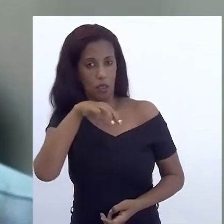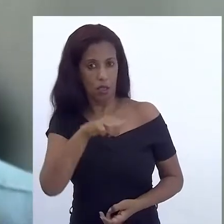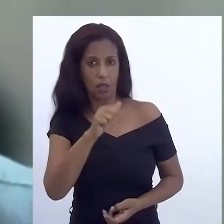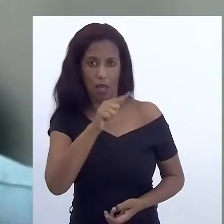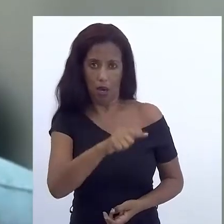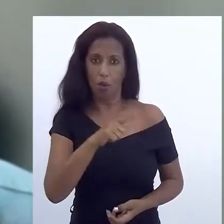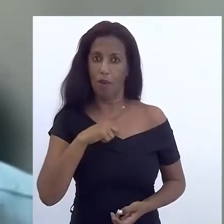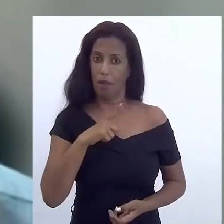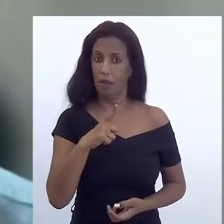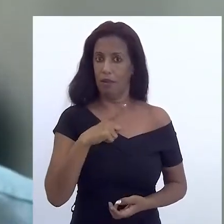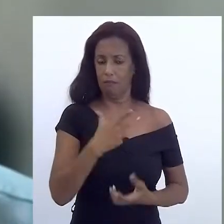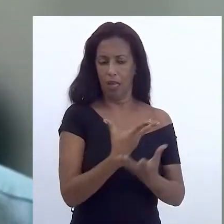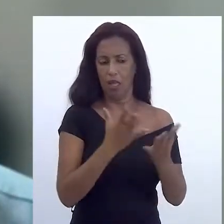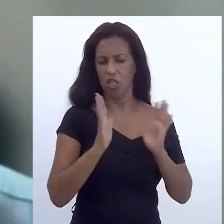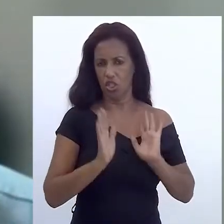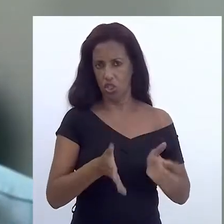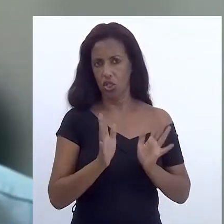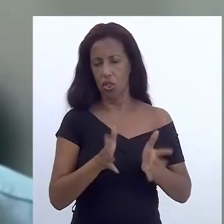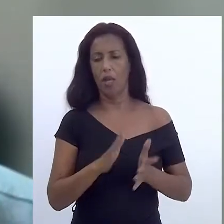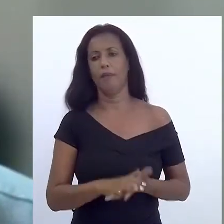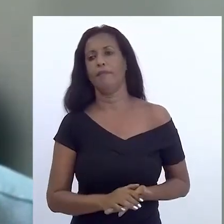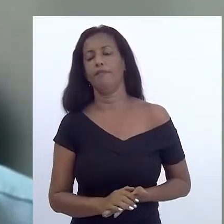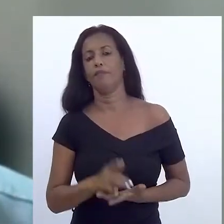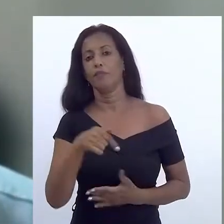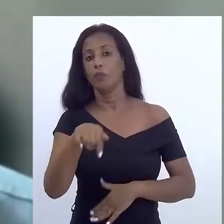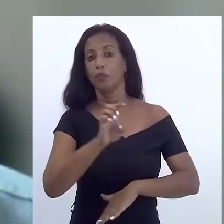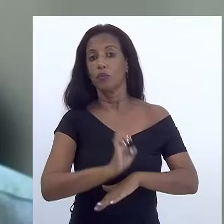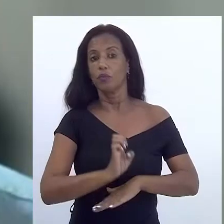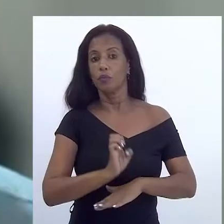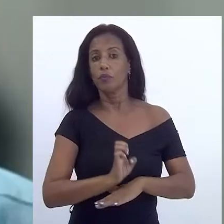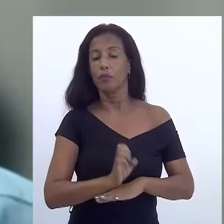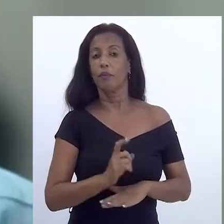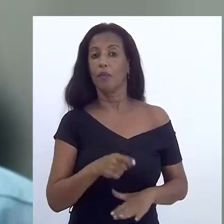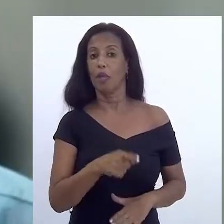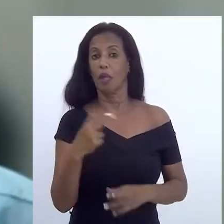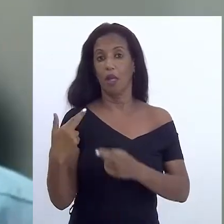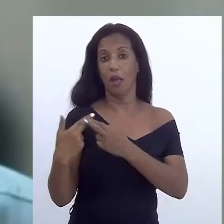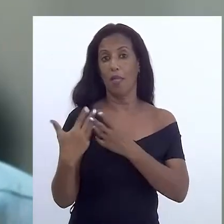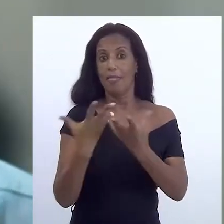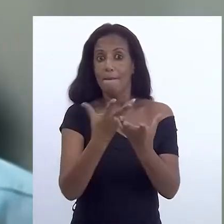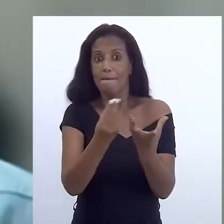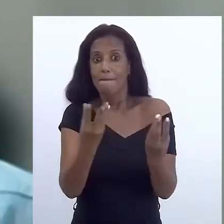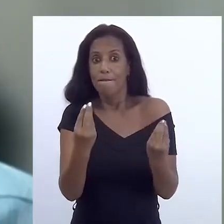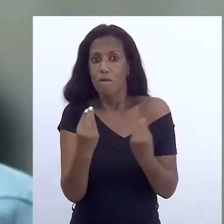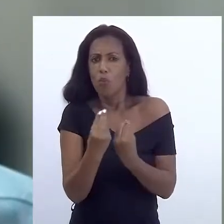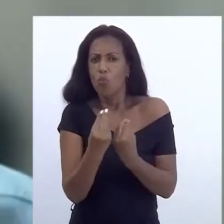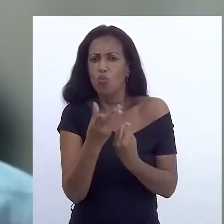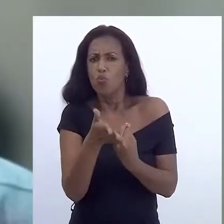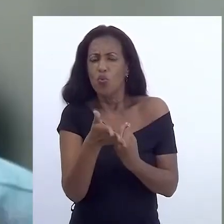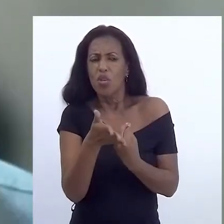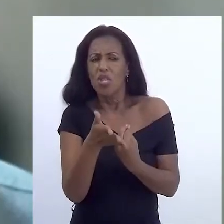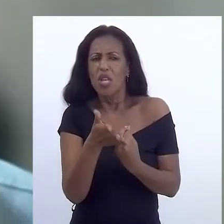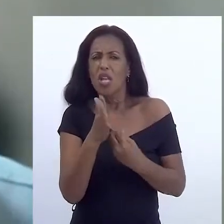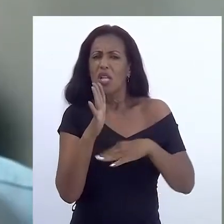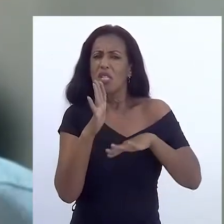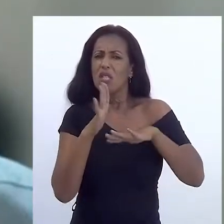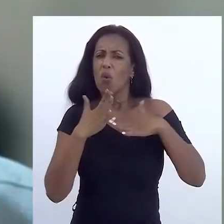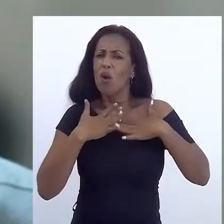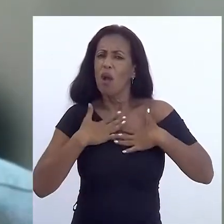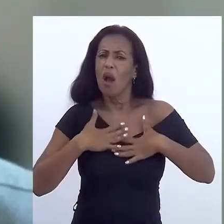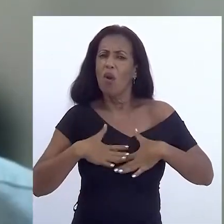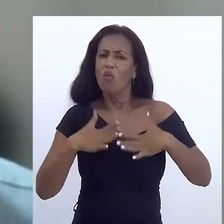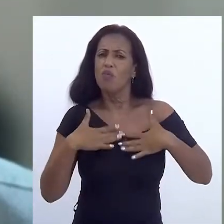Brasil, ela cria isso aqui no norte do estado, e tem muitos pôneis, e eles são amansados de tal forma, e tem toda